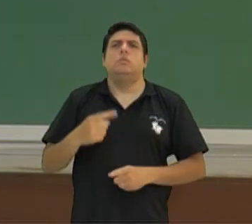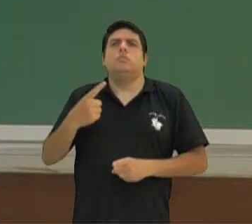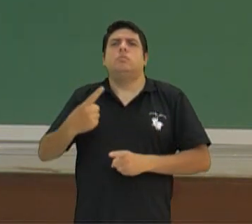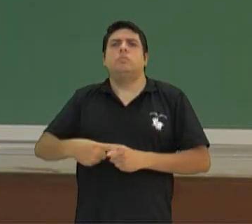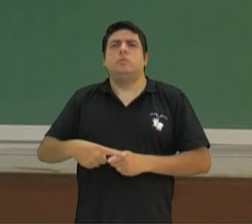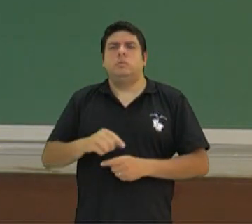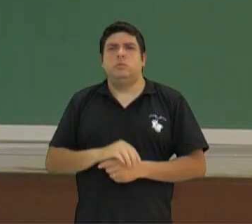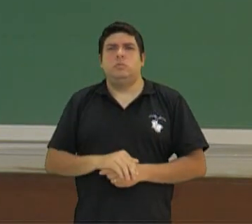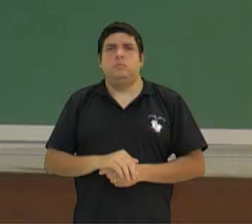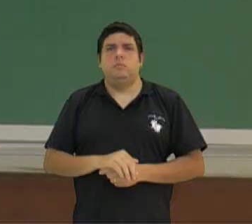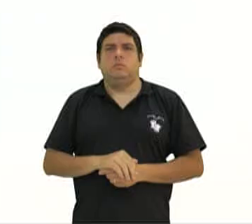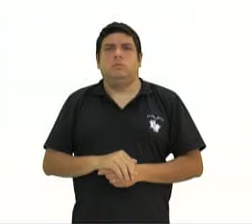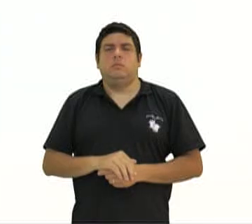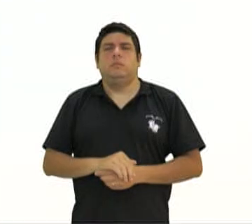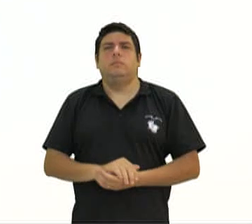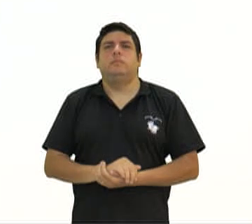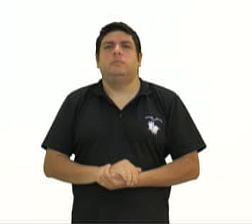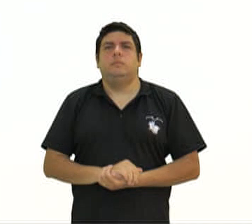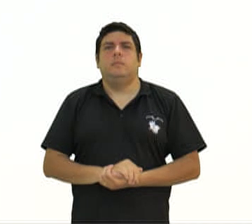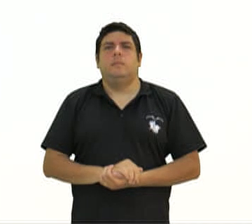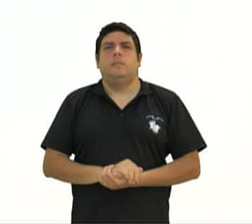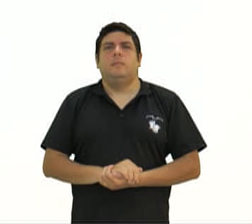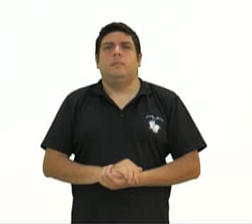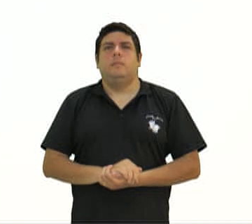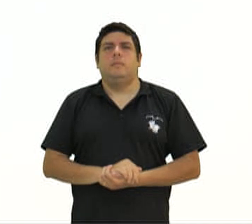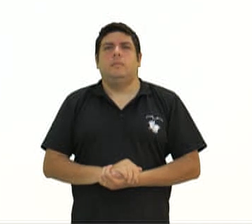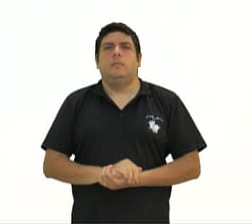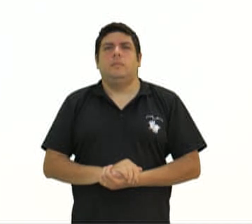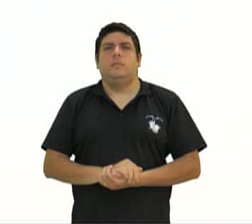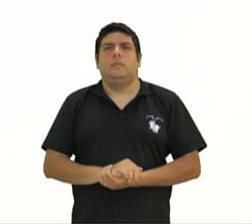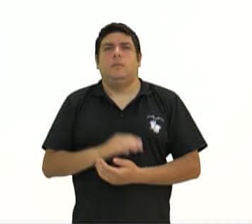quê? Because he thought that married men were bad